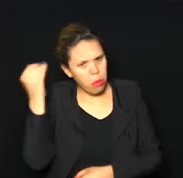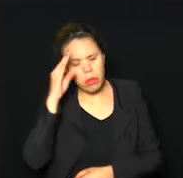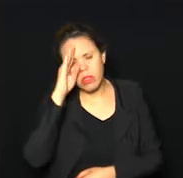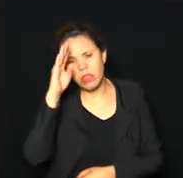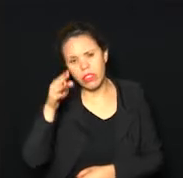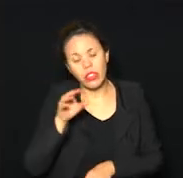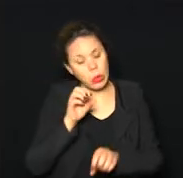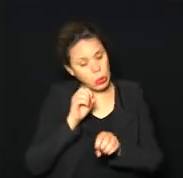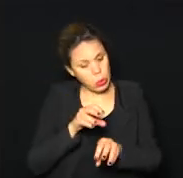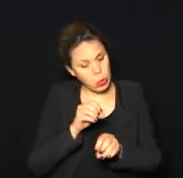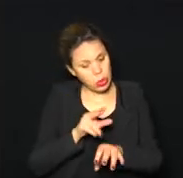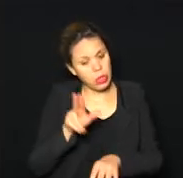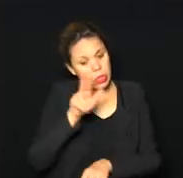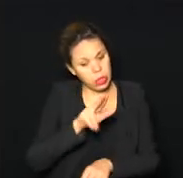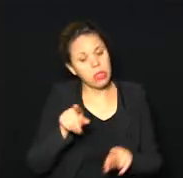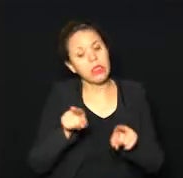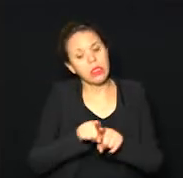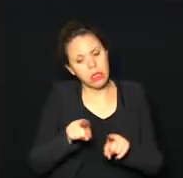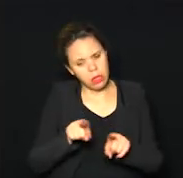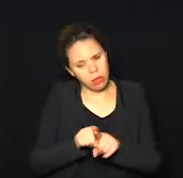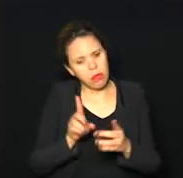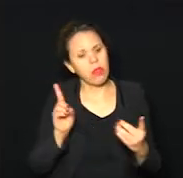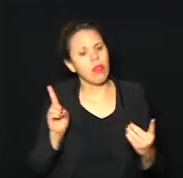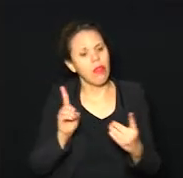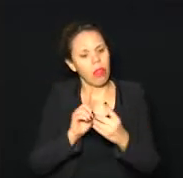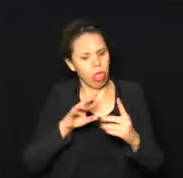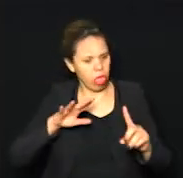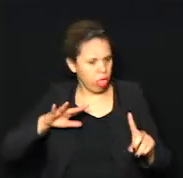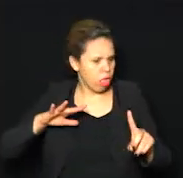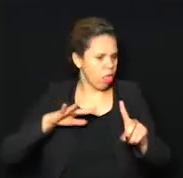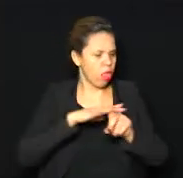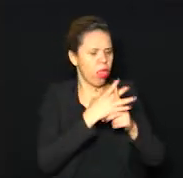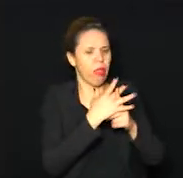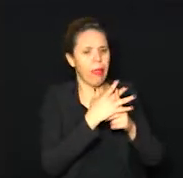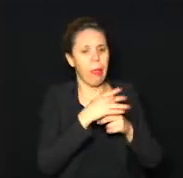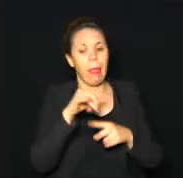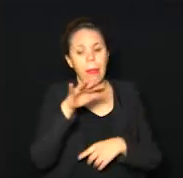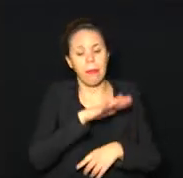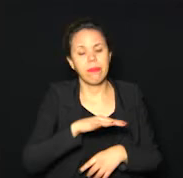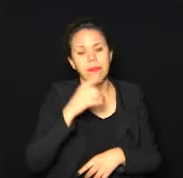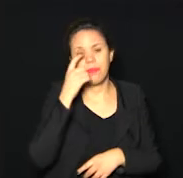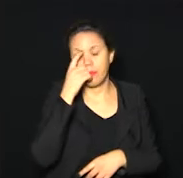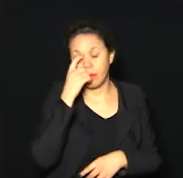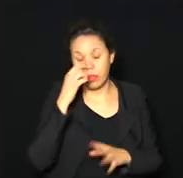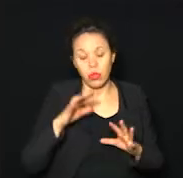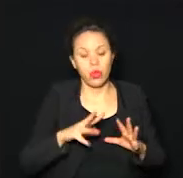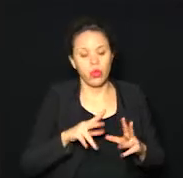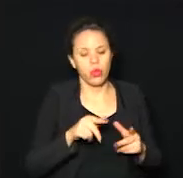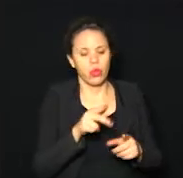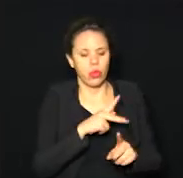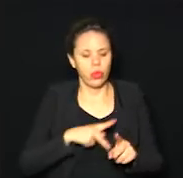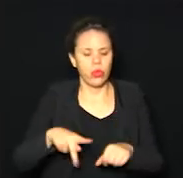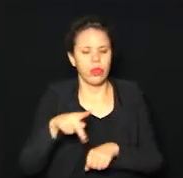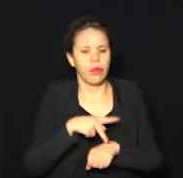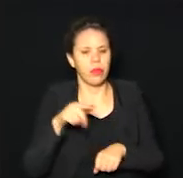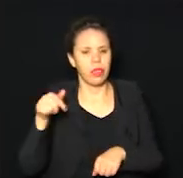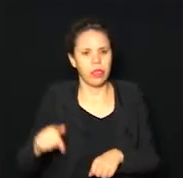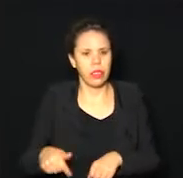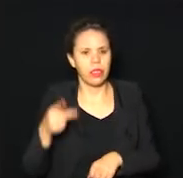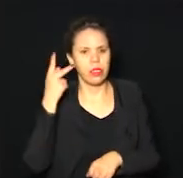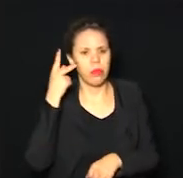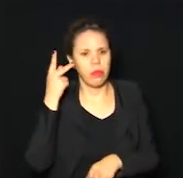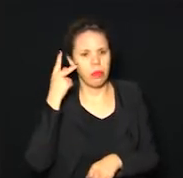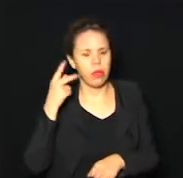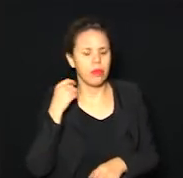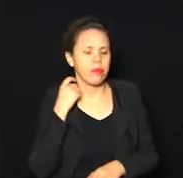no ensino, mas também na assistência, tanto na região quanto em todo o país, aqui na região de São Paulo e em